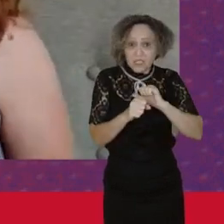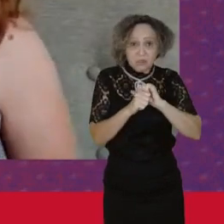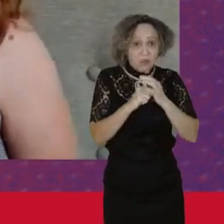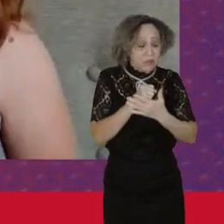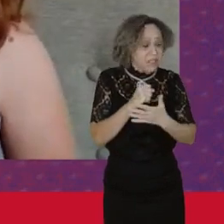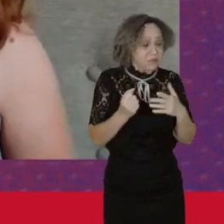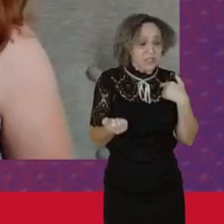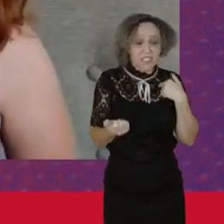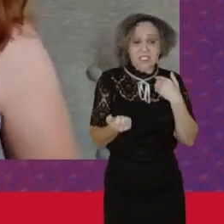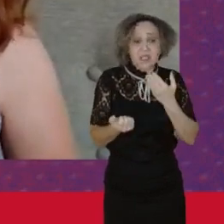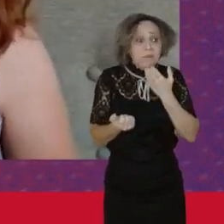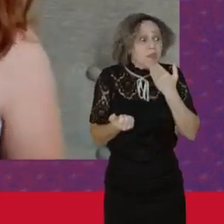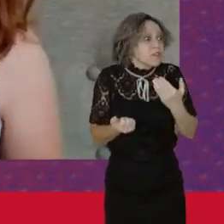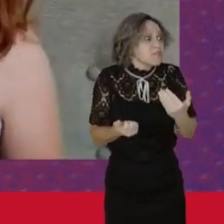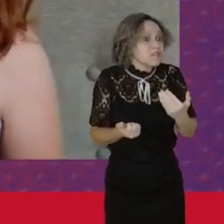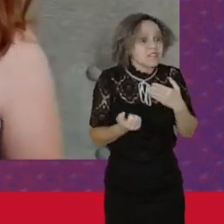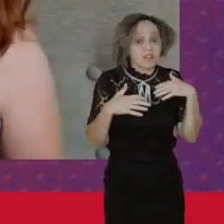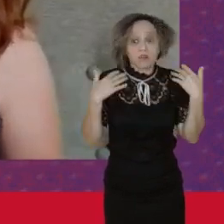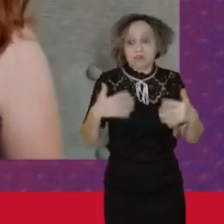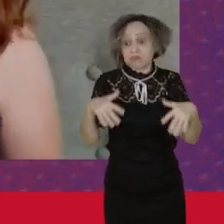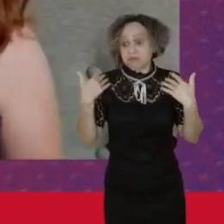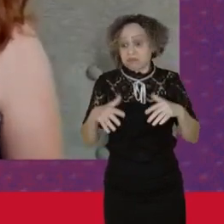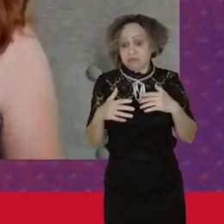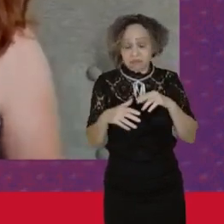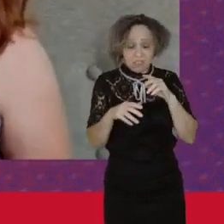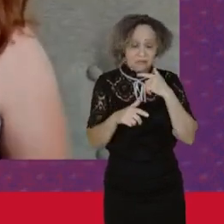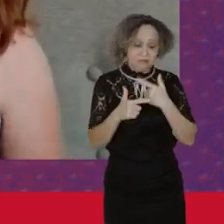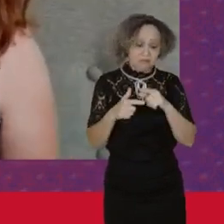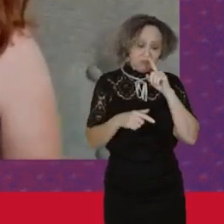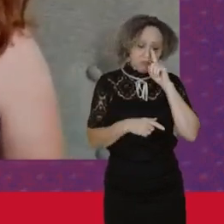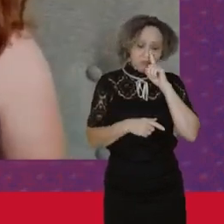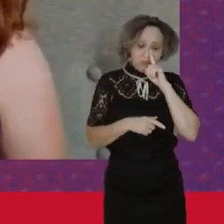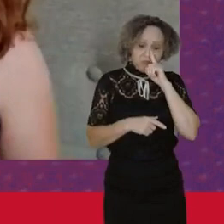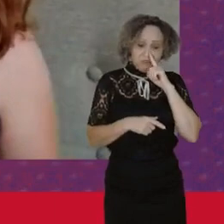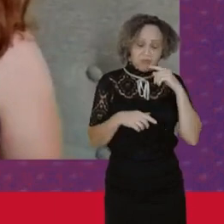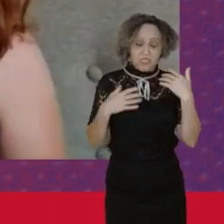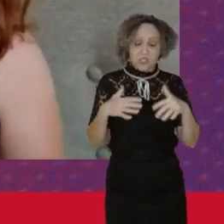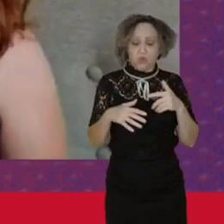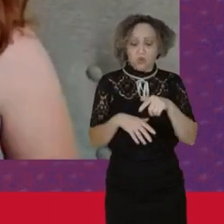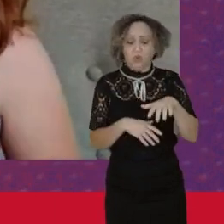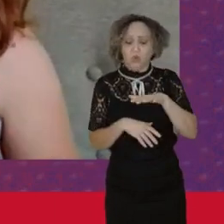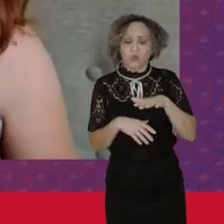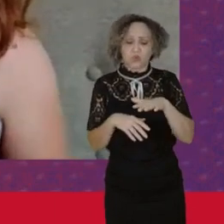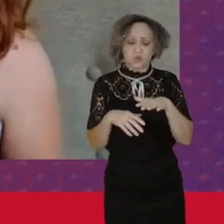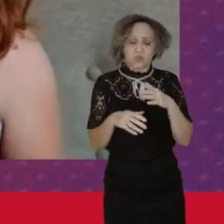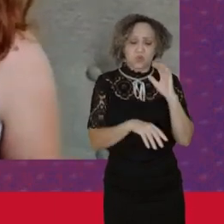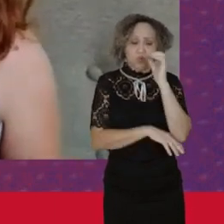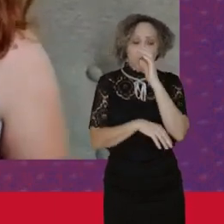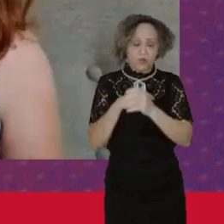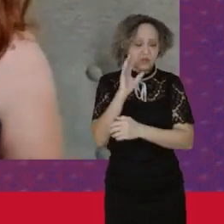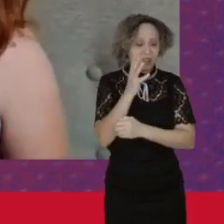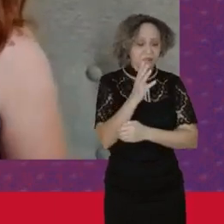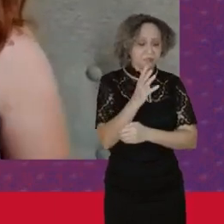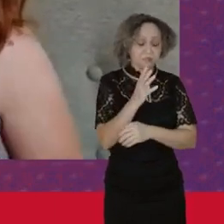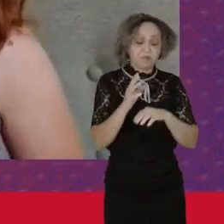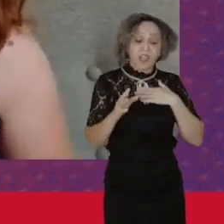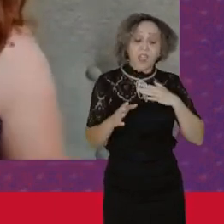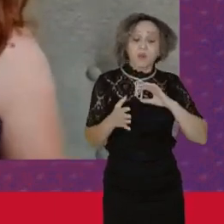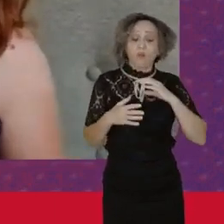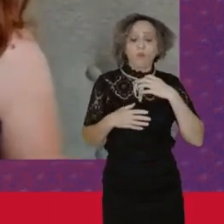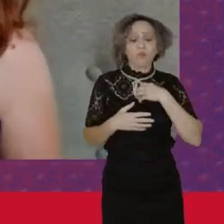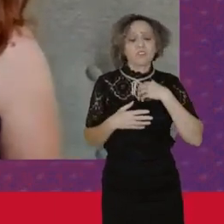seja, a reforma agrária é também uma forma da gente se relacionar de uma outra forma, né, com a terra, uma forma